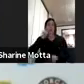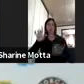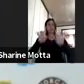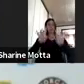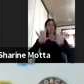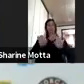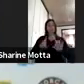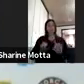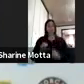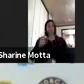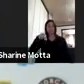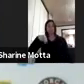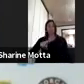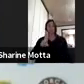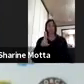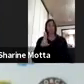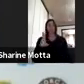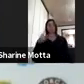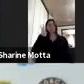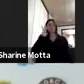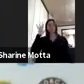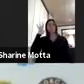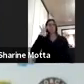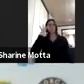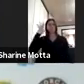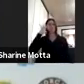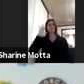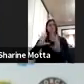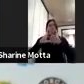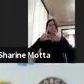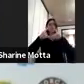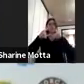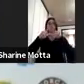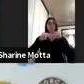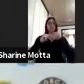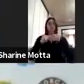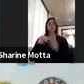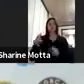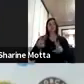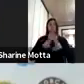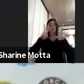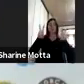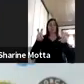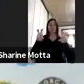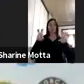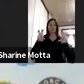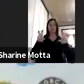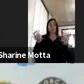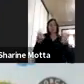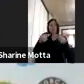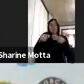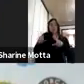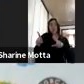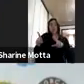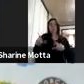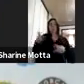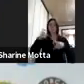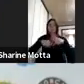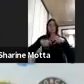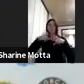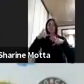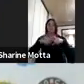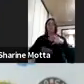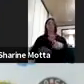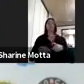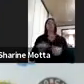definido pela ONU que é um dia de reflexão sobre o combate ao tráfico internacional